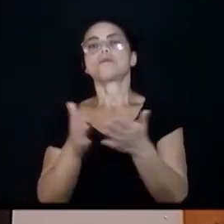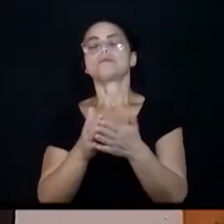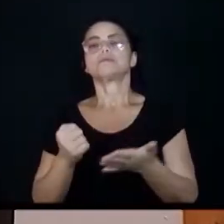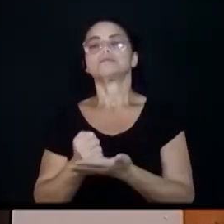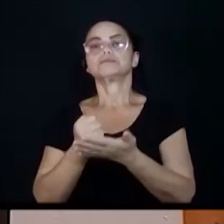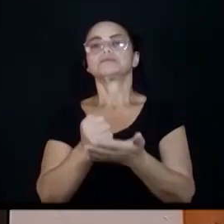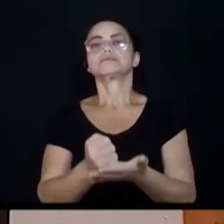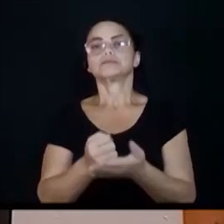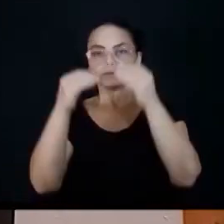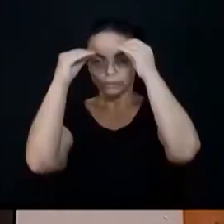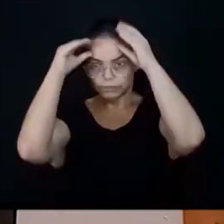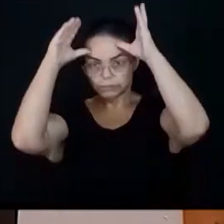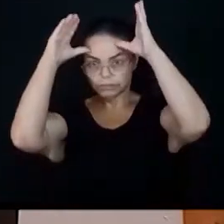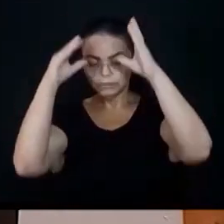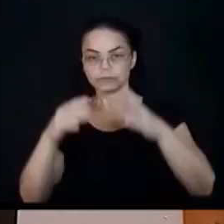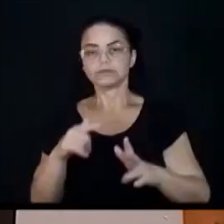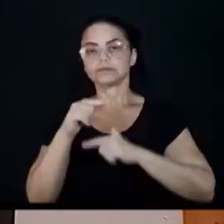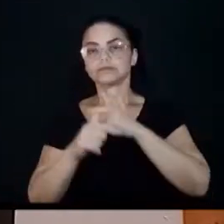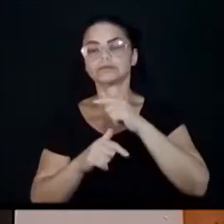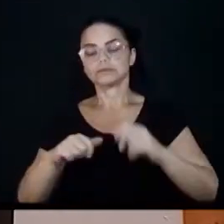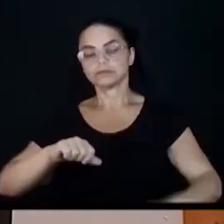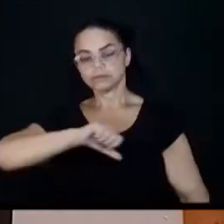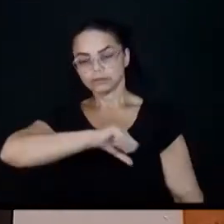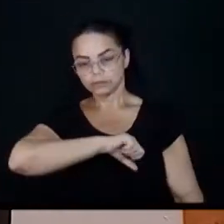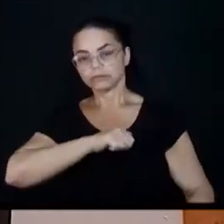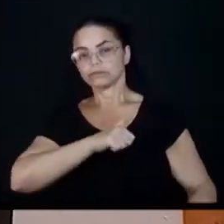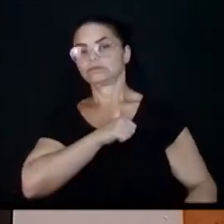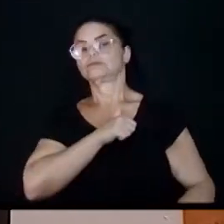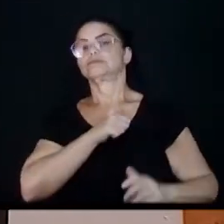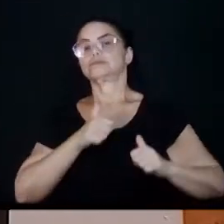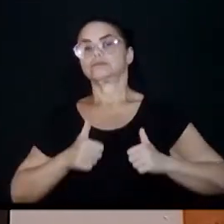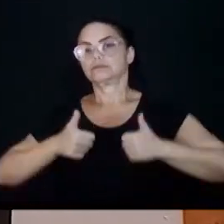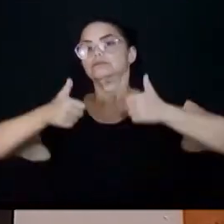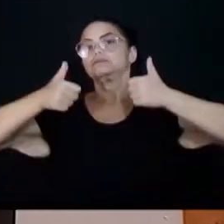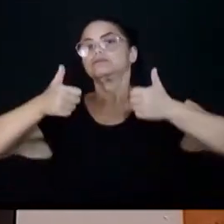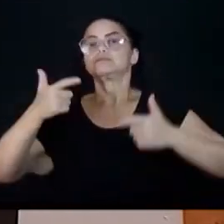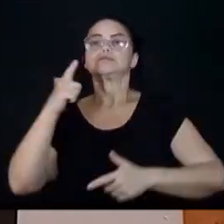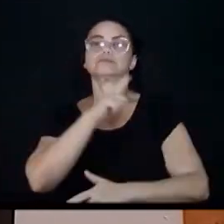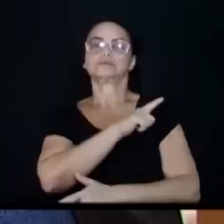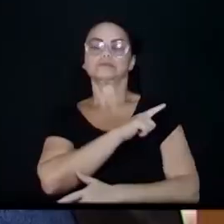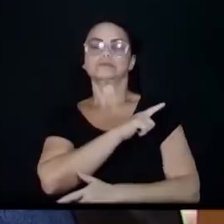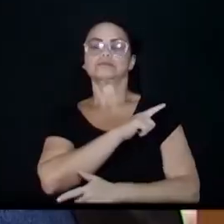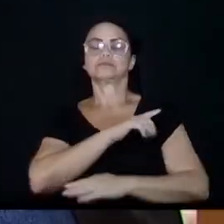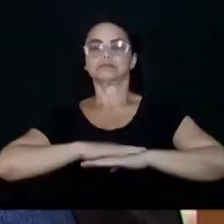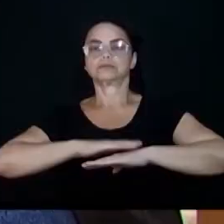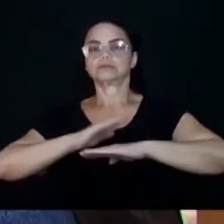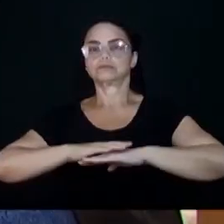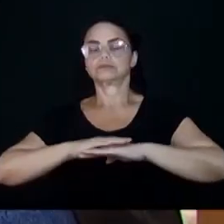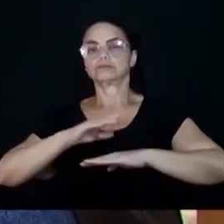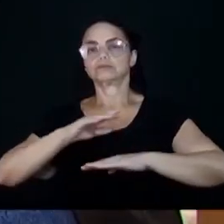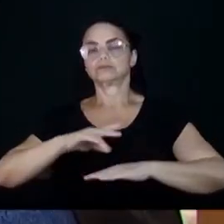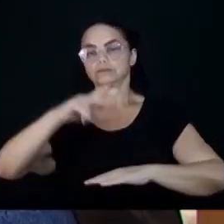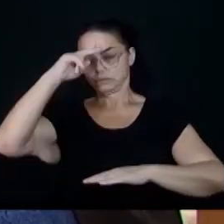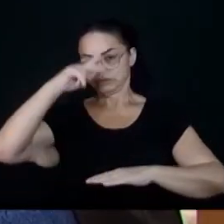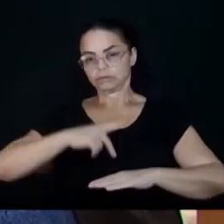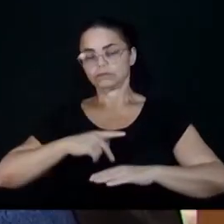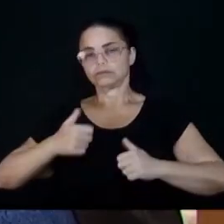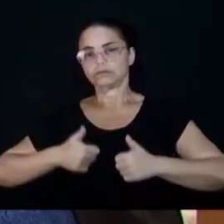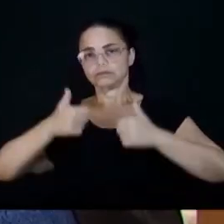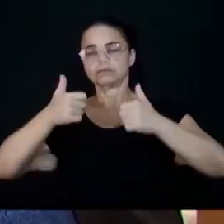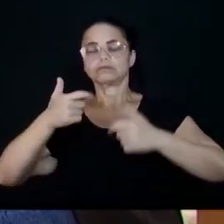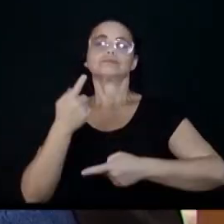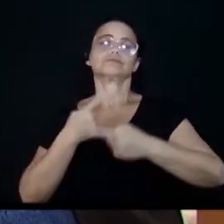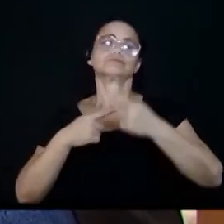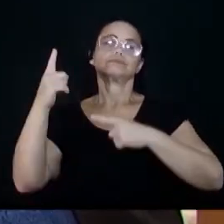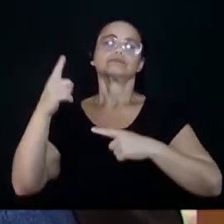com a autoestima delas, para que elas consigam ter autonomia e sair dessa situação também. E Esther, como